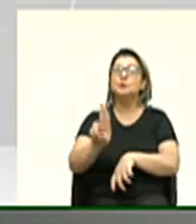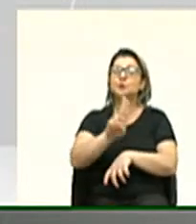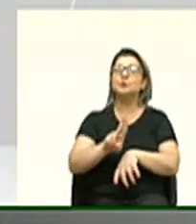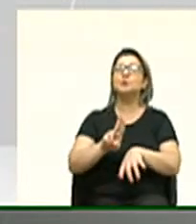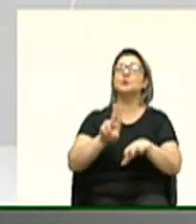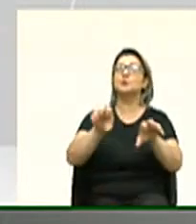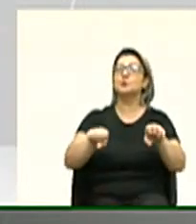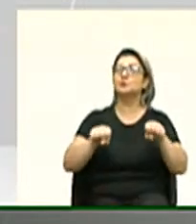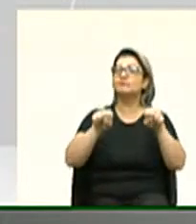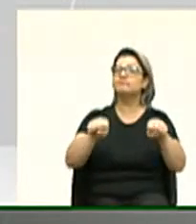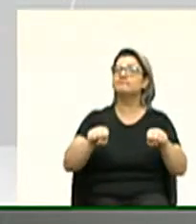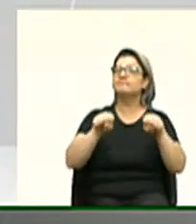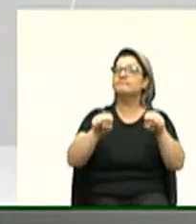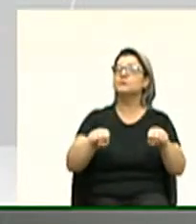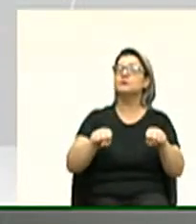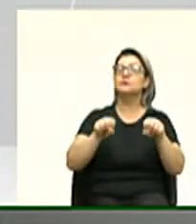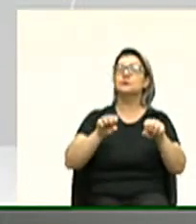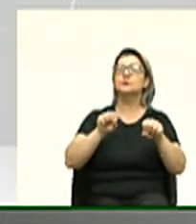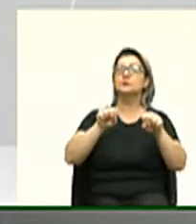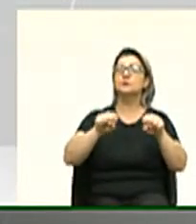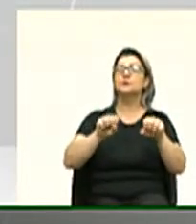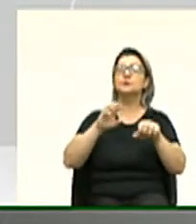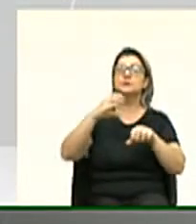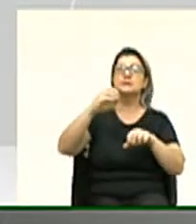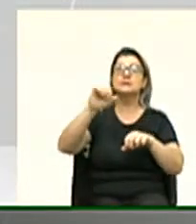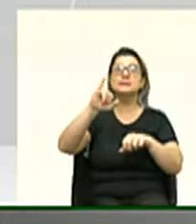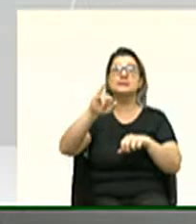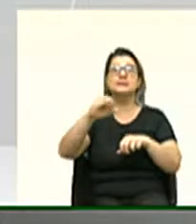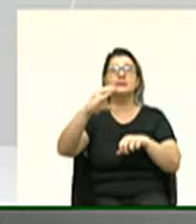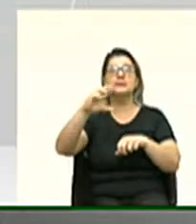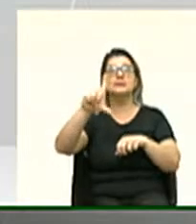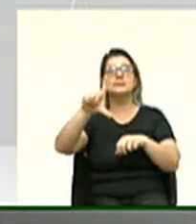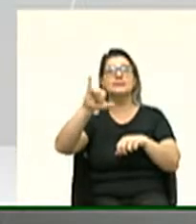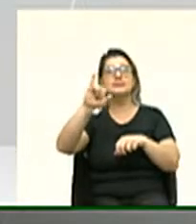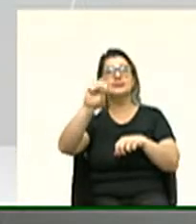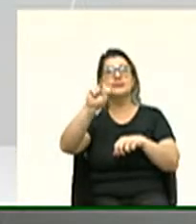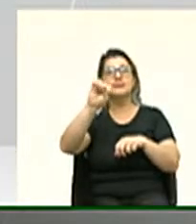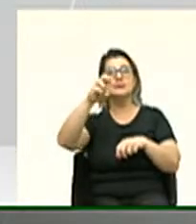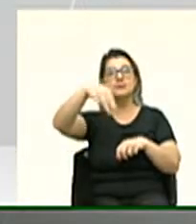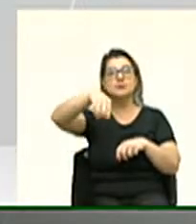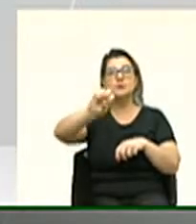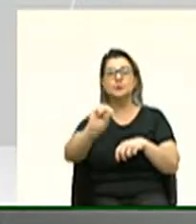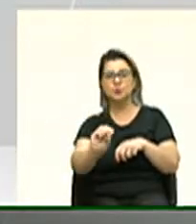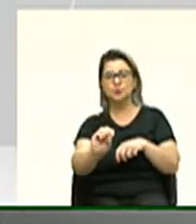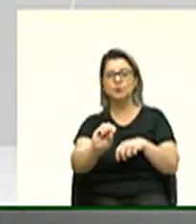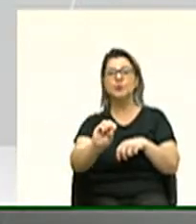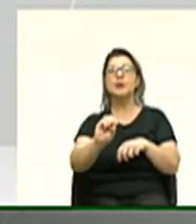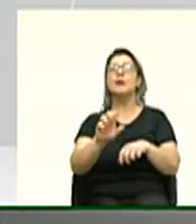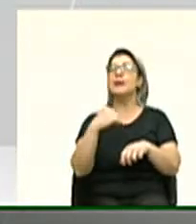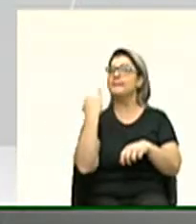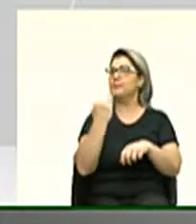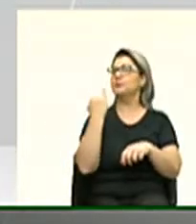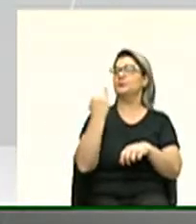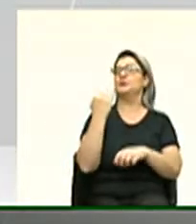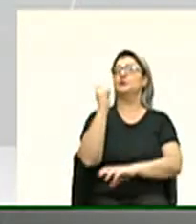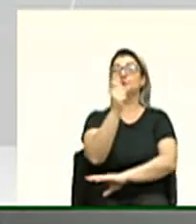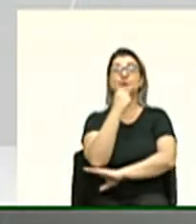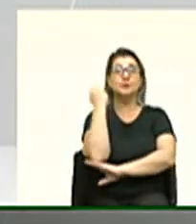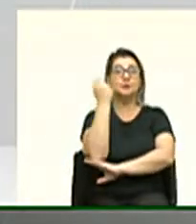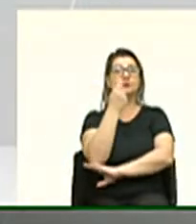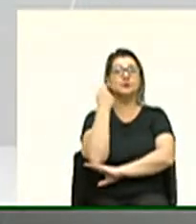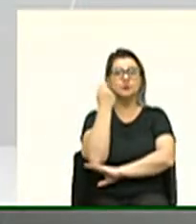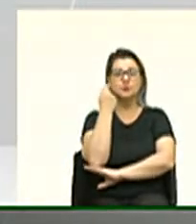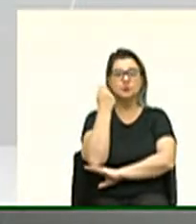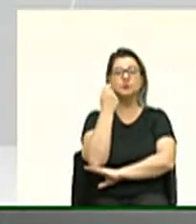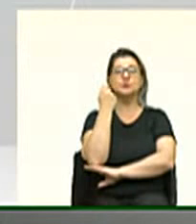de transporte, como lazer, enfim, é sem dúvida nenhuma algo bastante importante. O Rio Grande do Sul, ele tem uma tradição nas